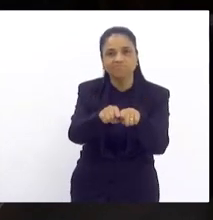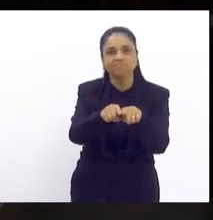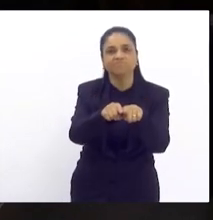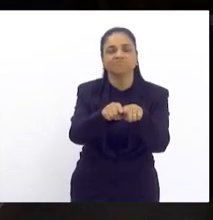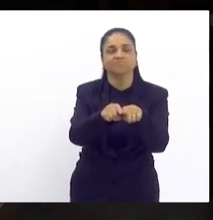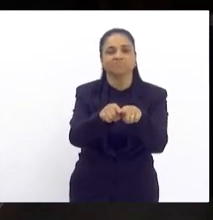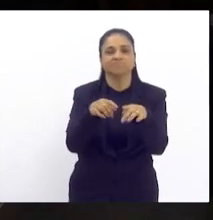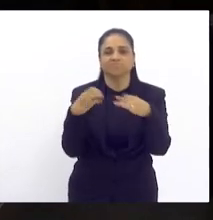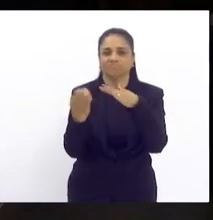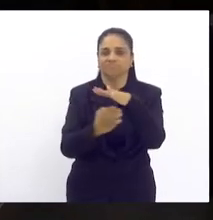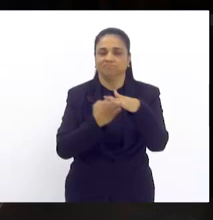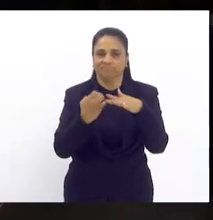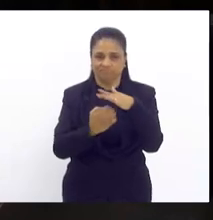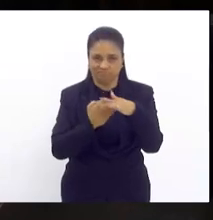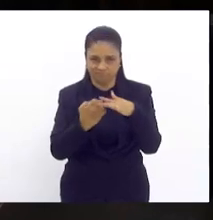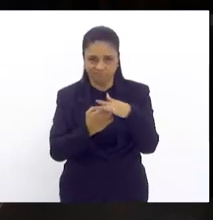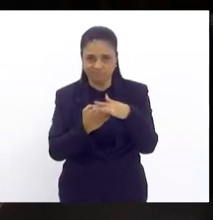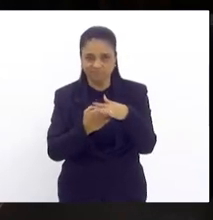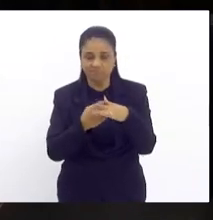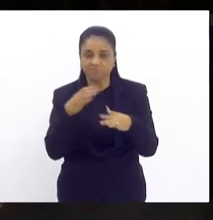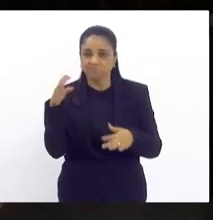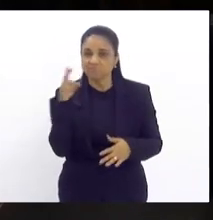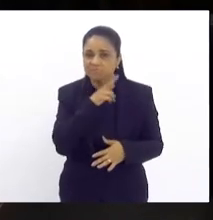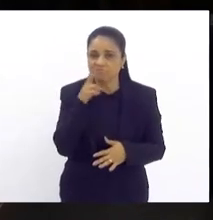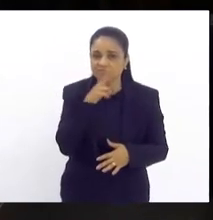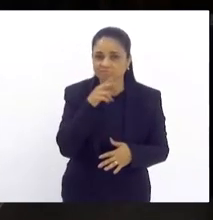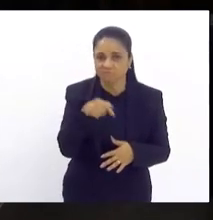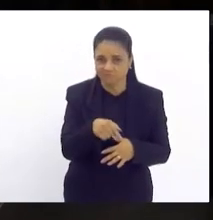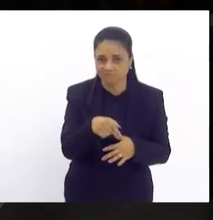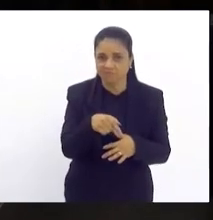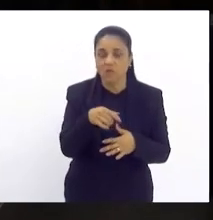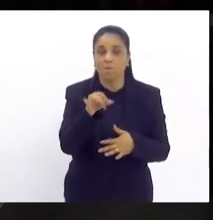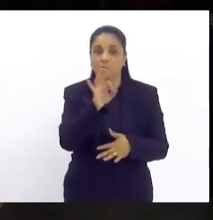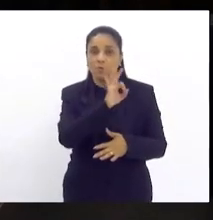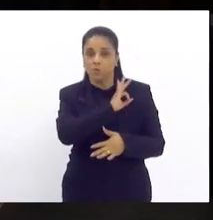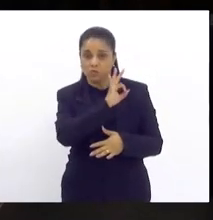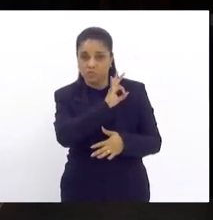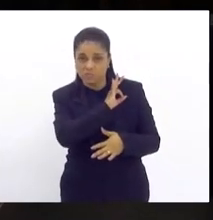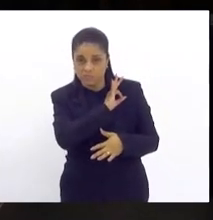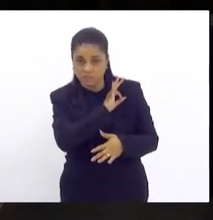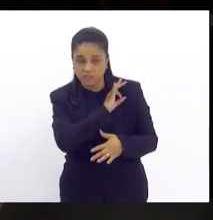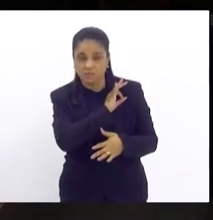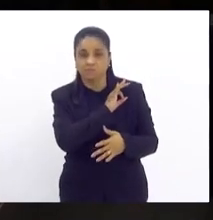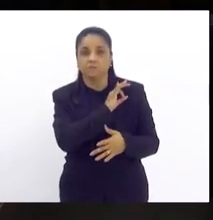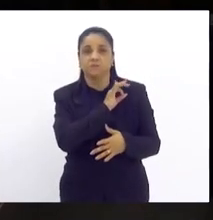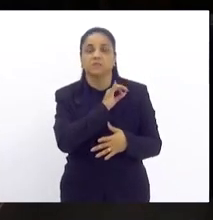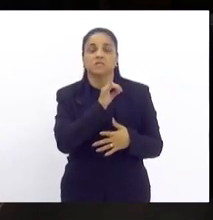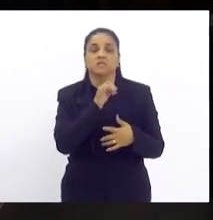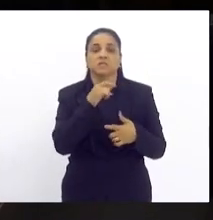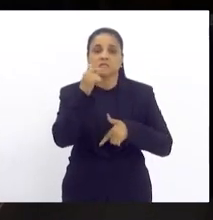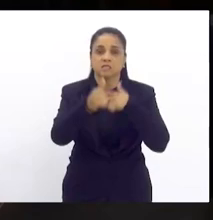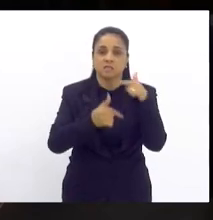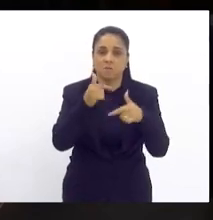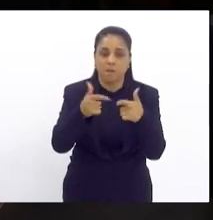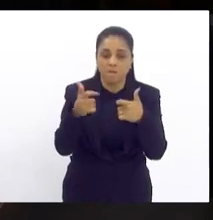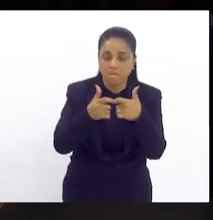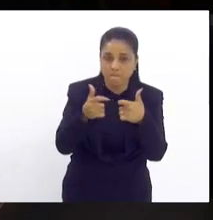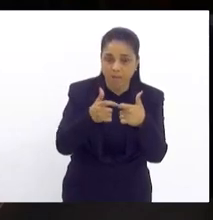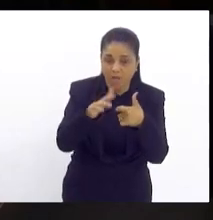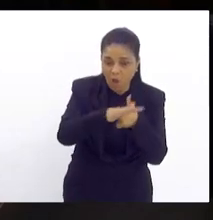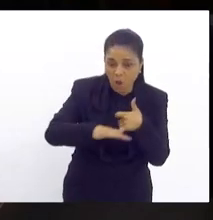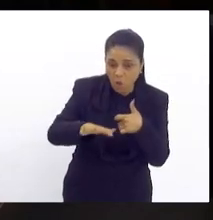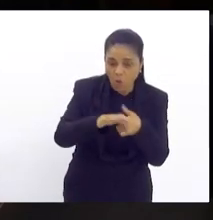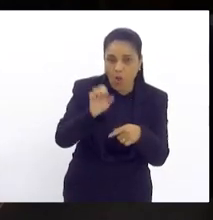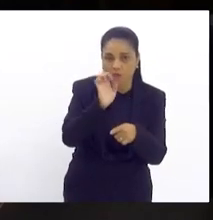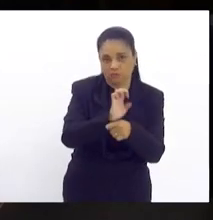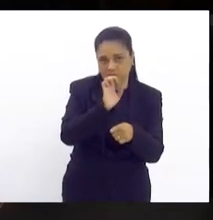resposta. Naquela emergência, com a polícia, os serviços médicos de emergência locais e estaduais,